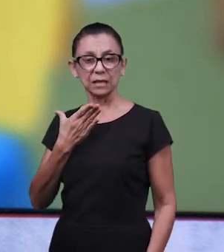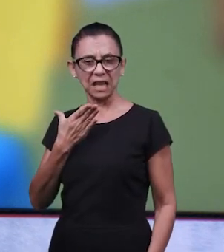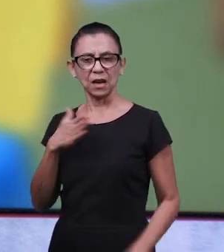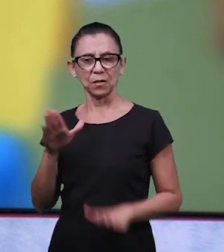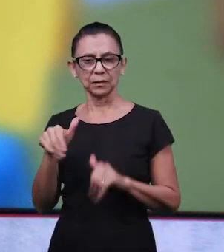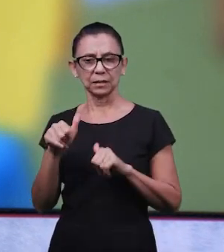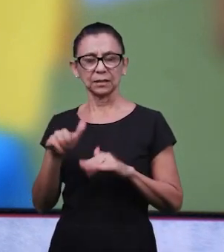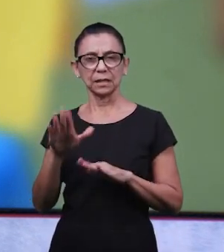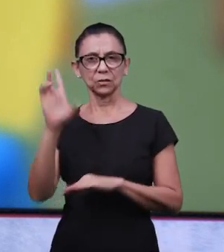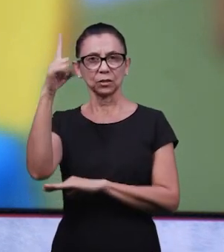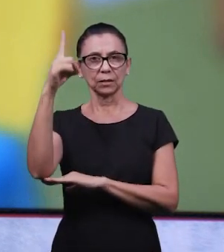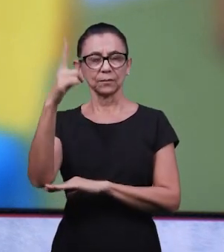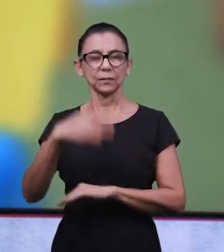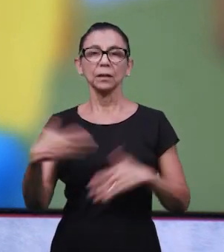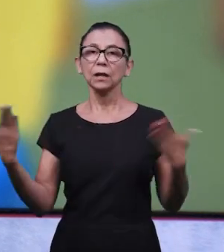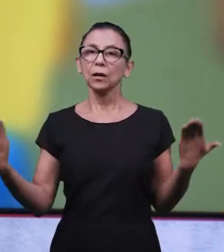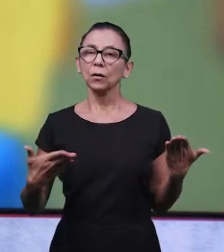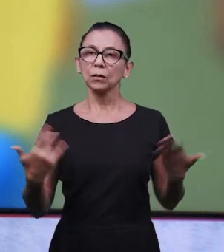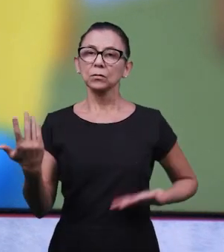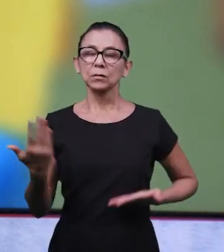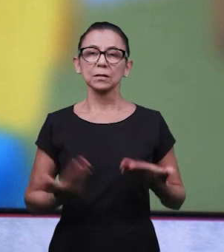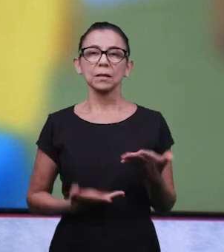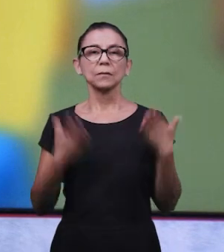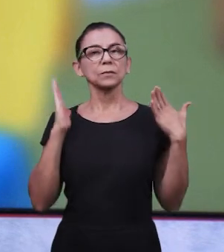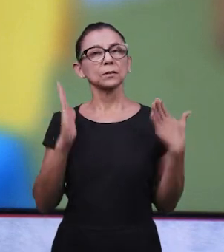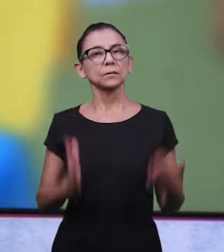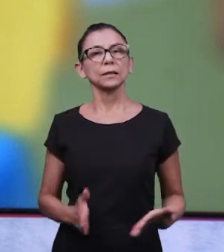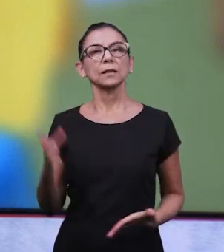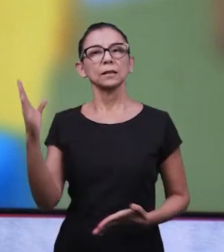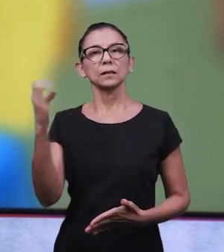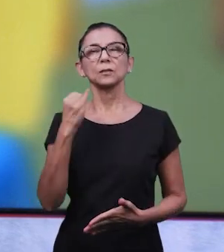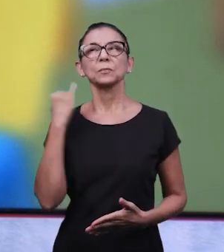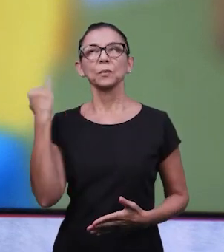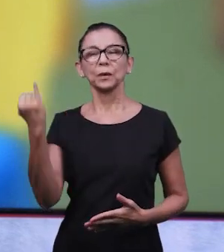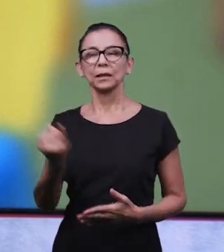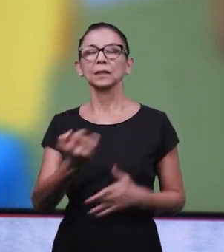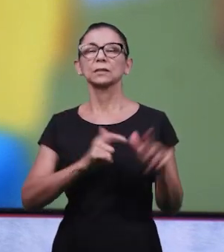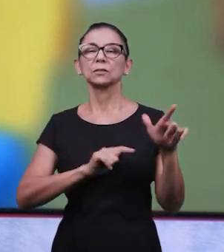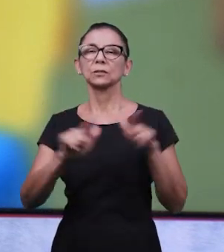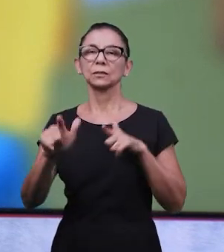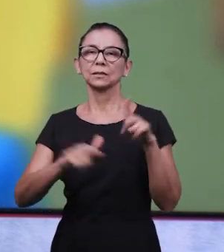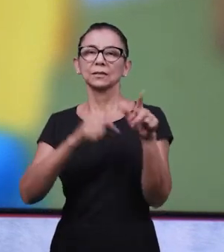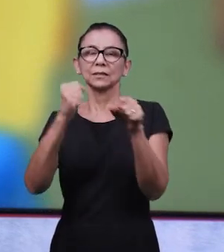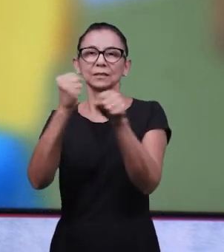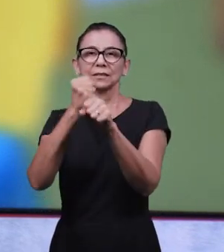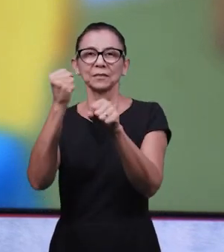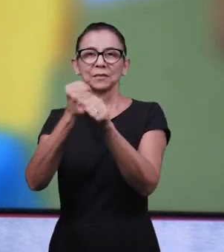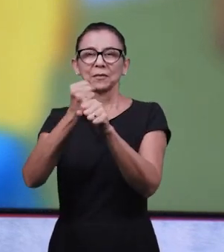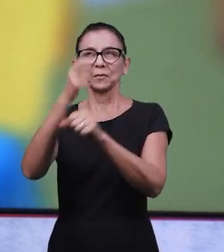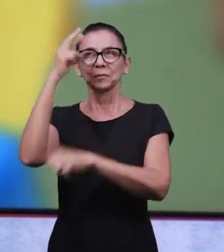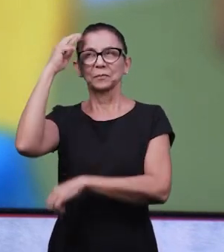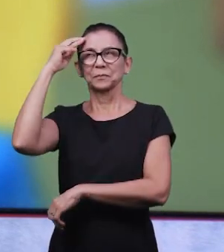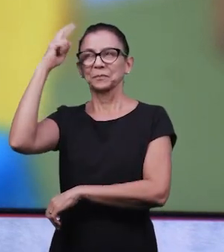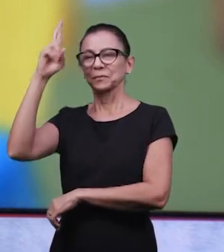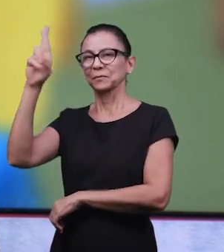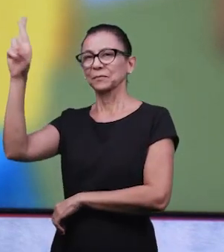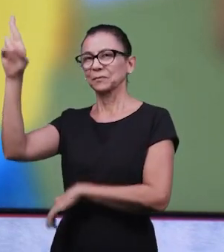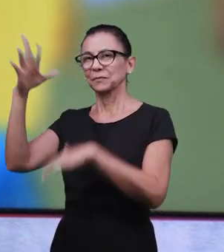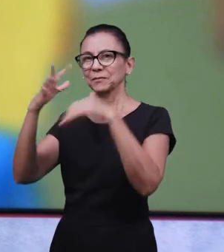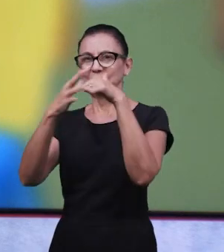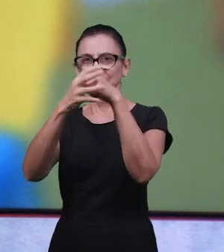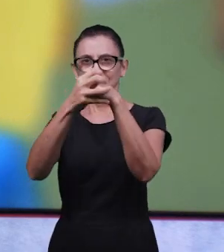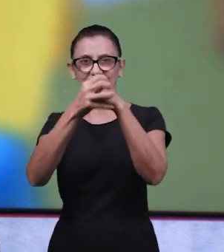voz: queremos ser servos valentes nesta obra de Deus. Assim como os